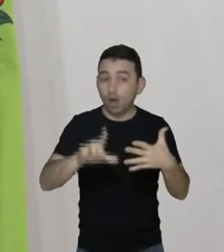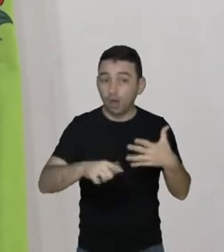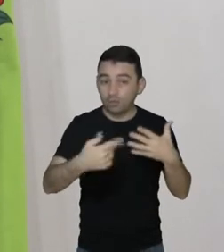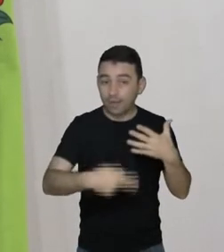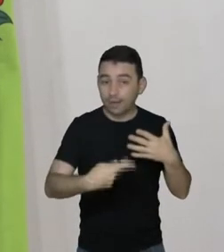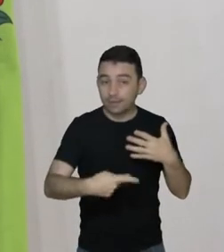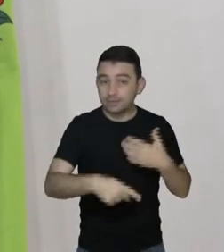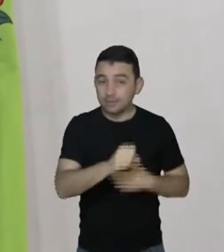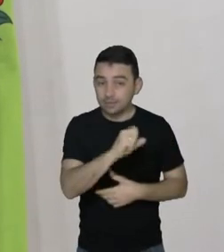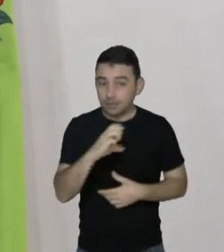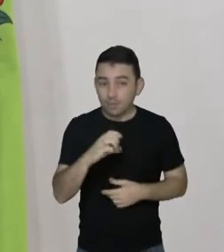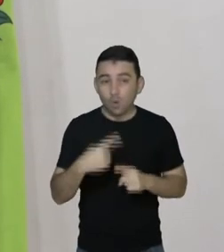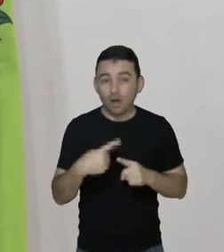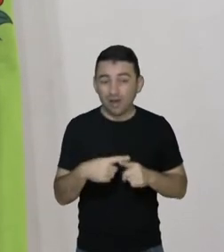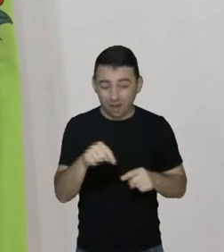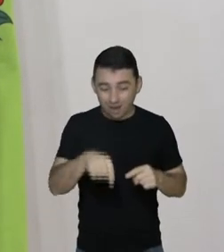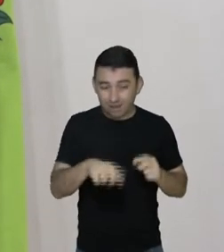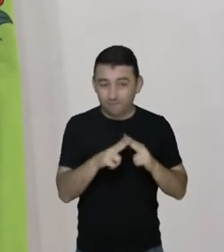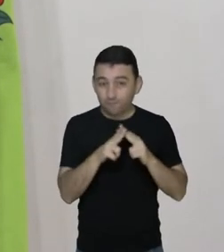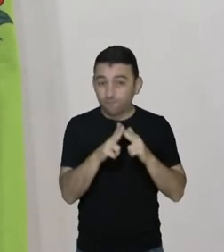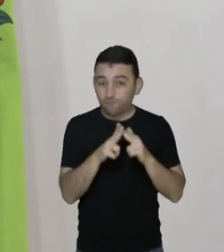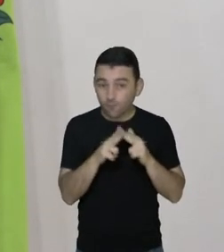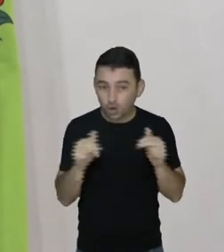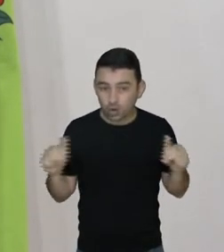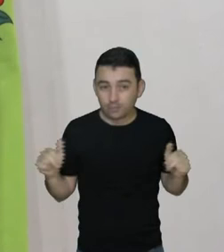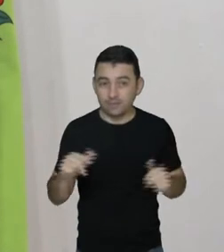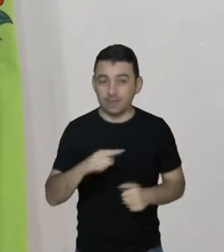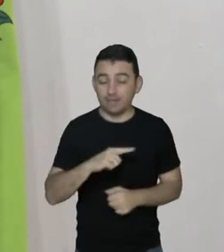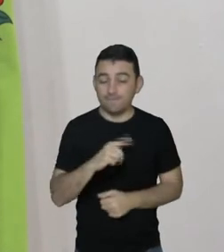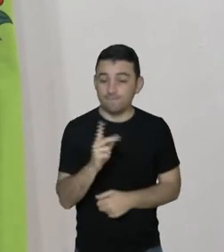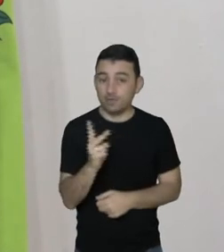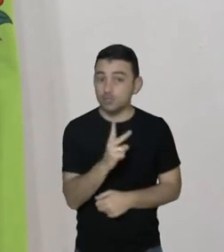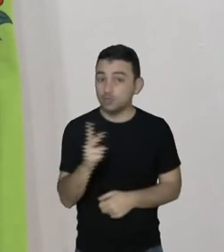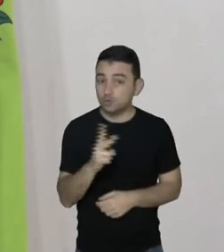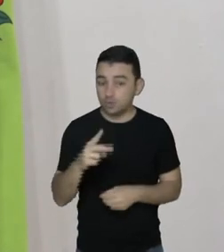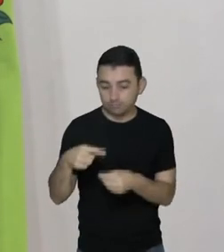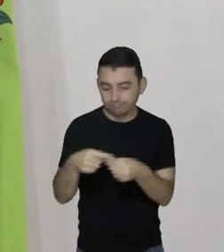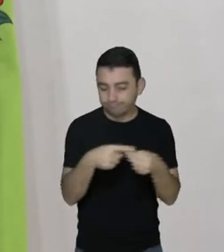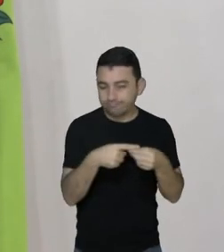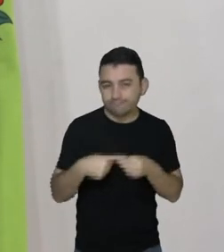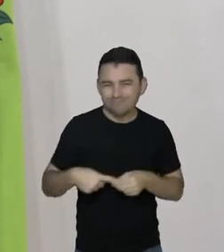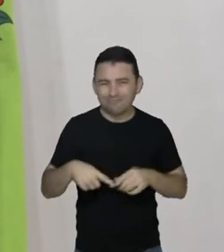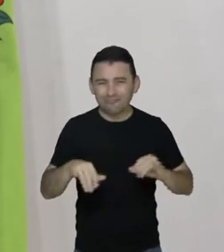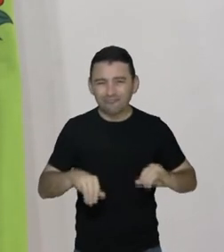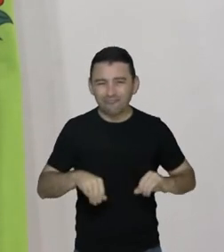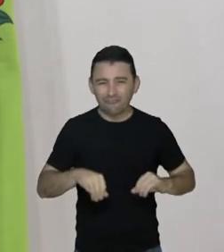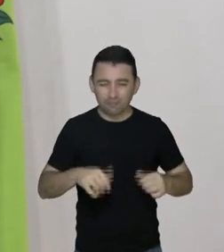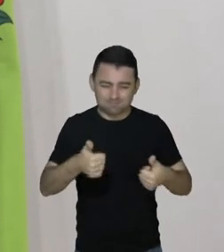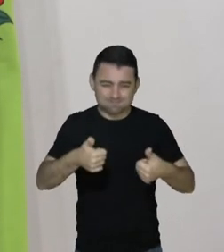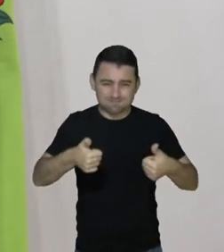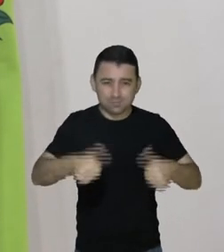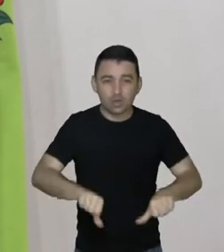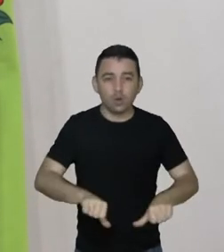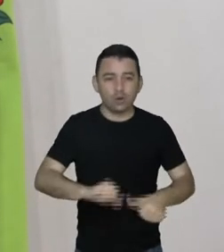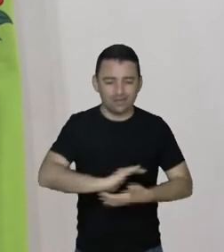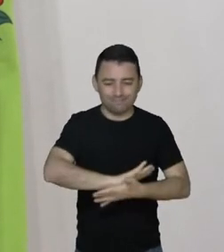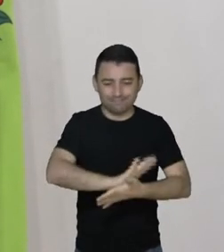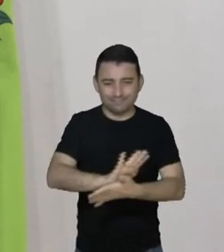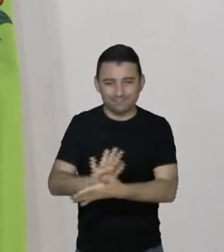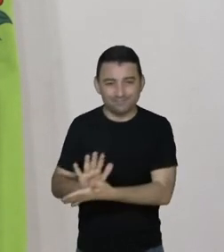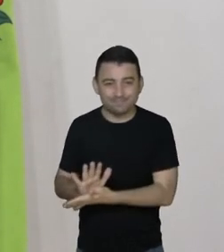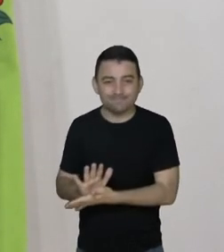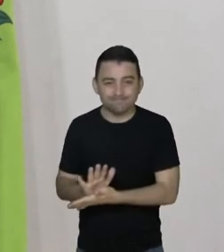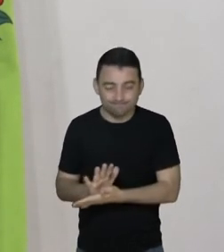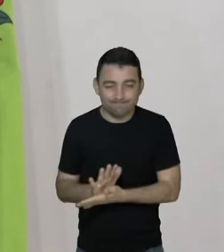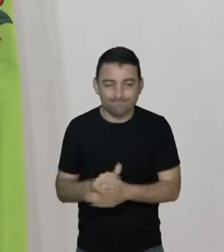que só na Grande Florianópolis, 22 municípios sofreram danos, né? Que enfrentaram